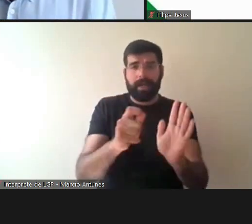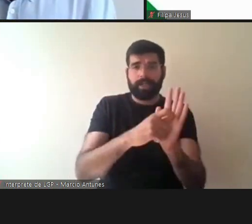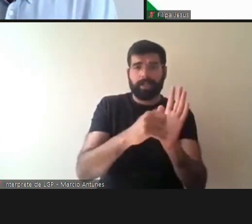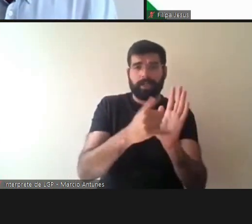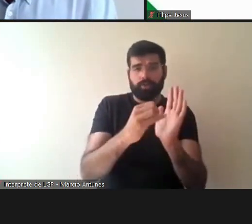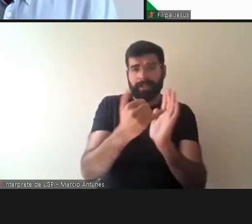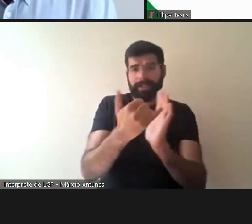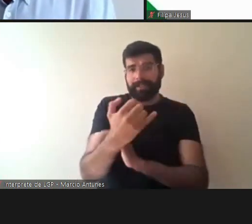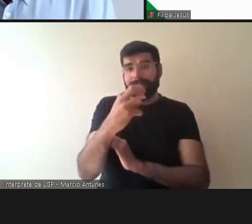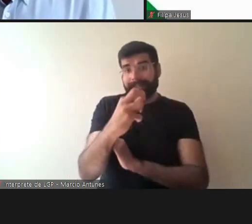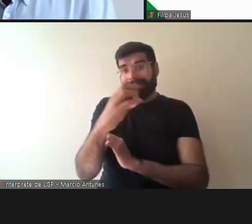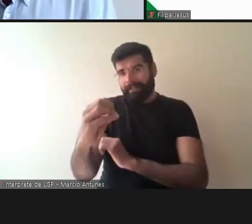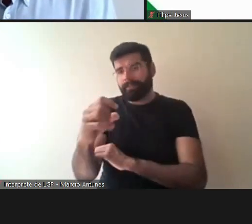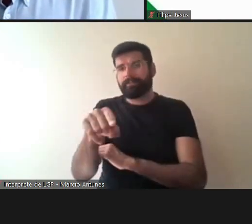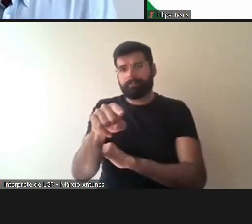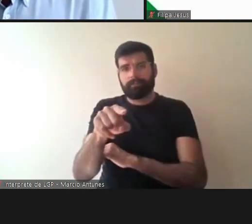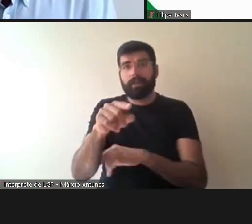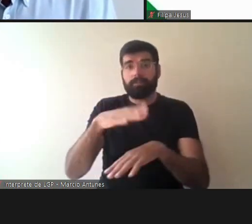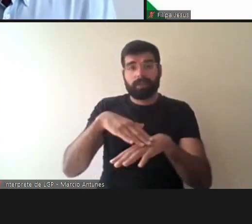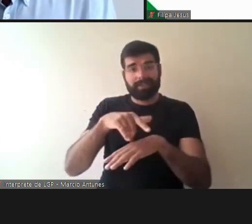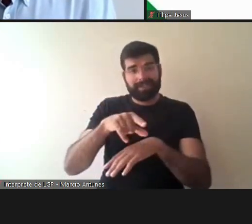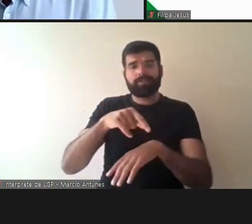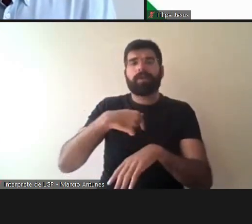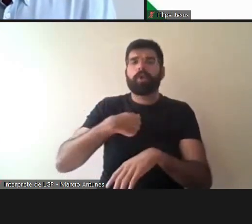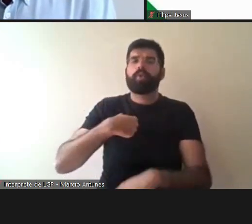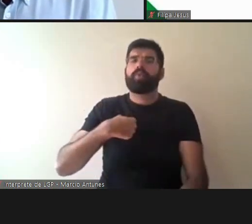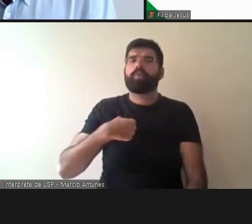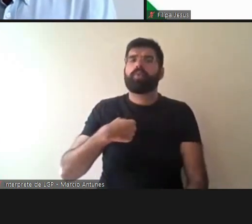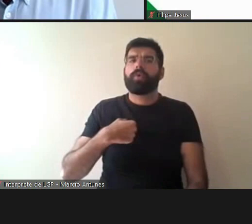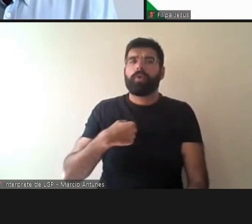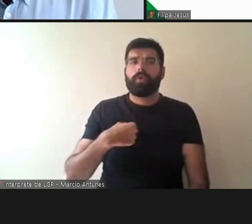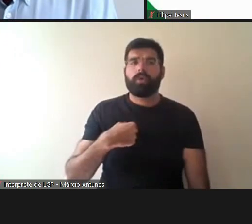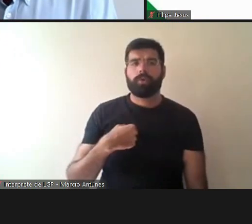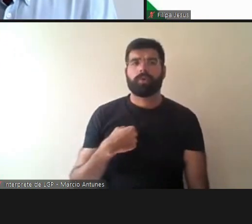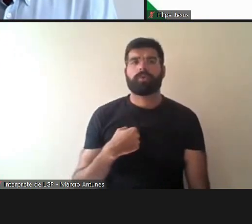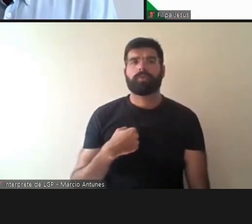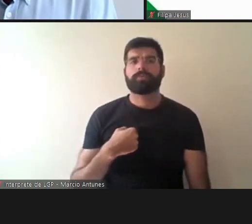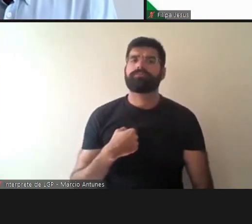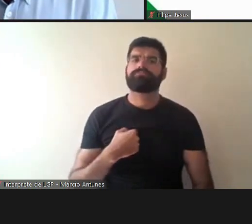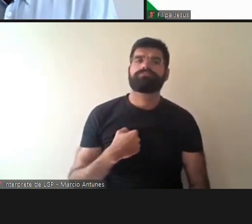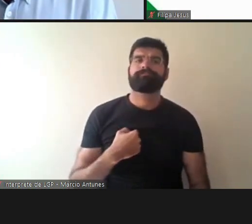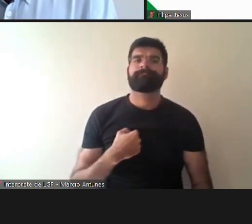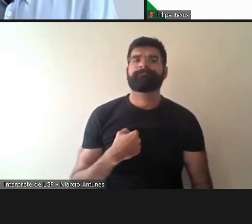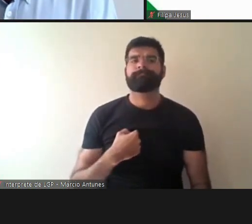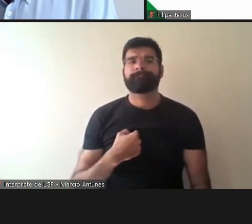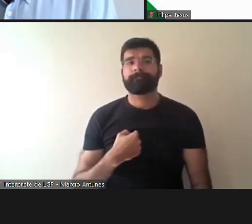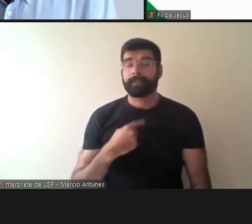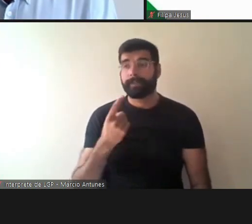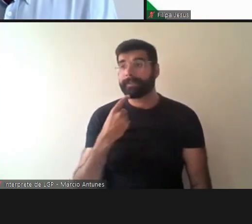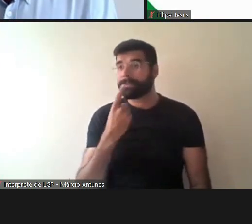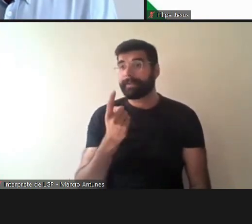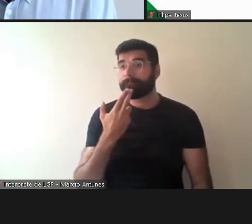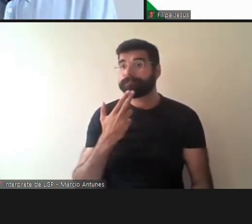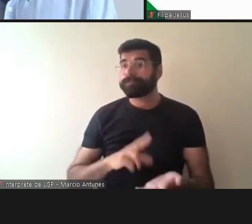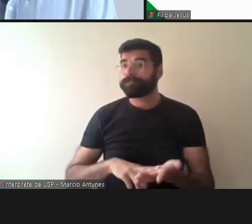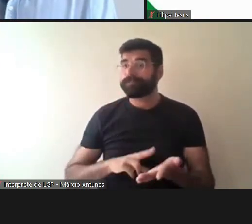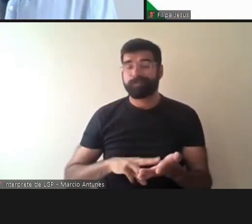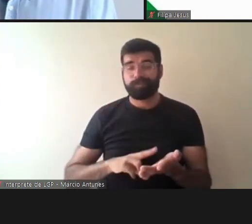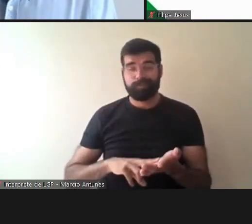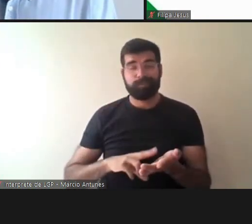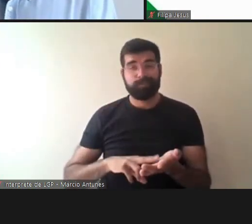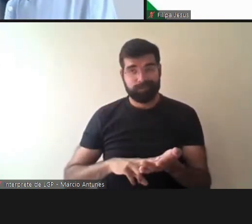neste caso, por isso, eu só tenho que dar aqui razão ao interesse